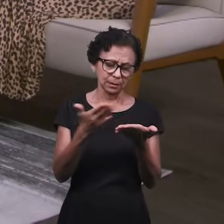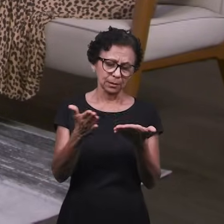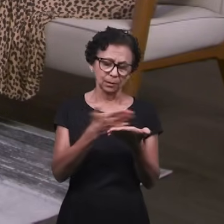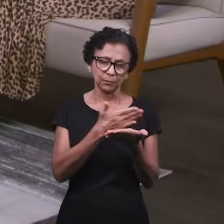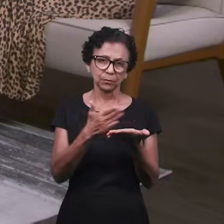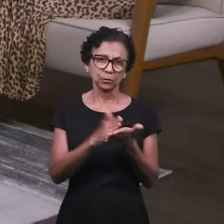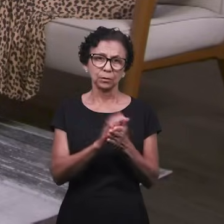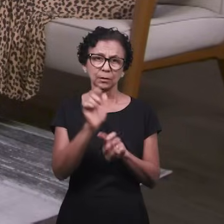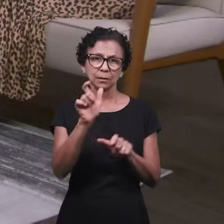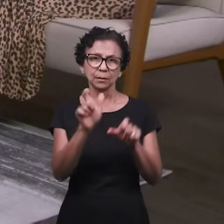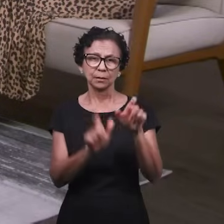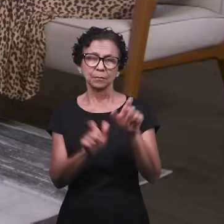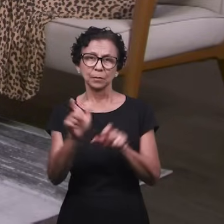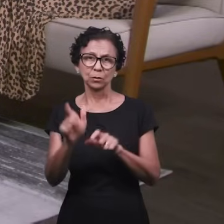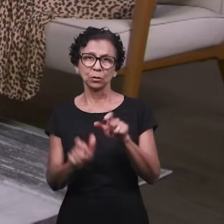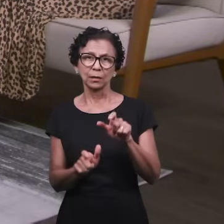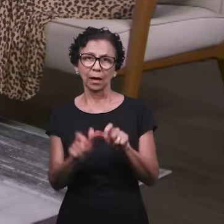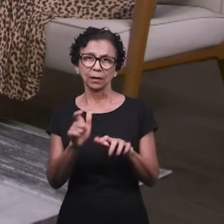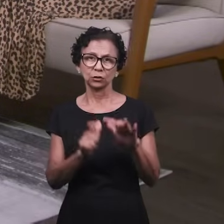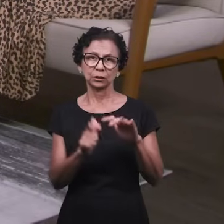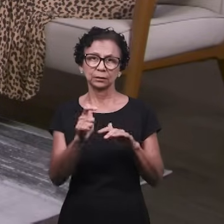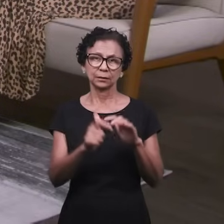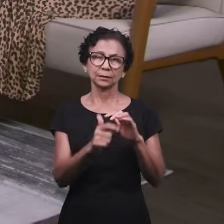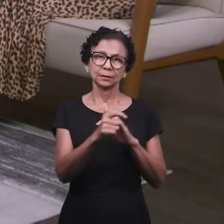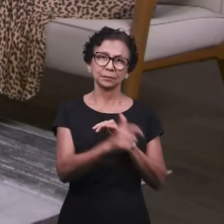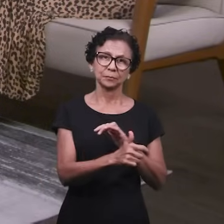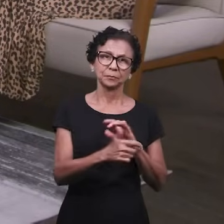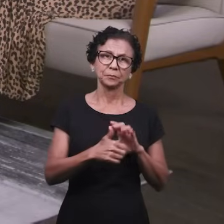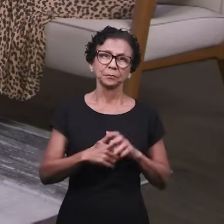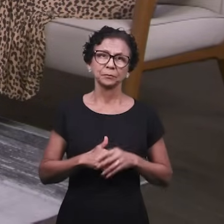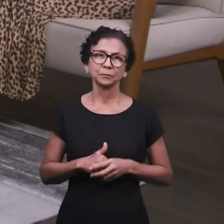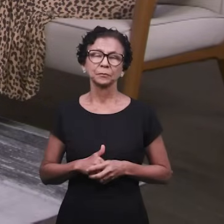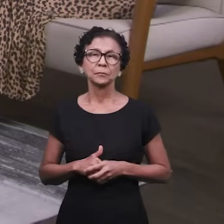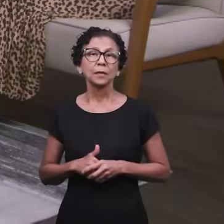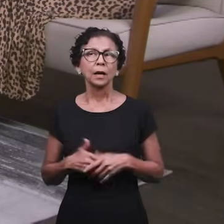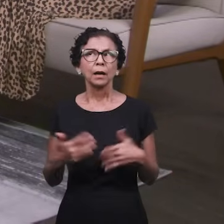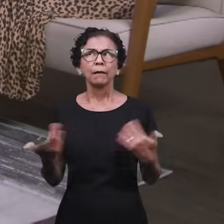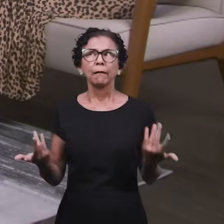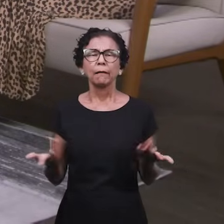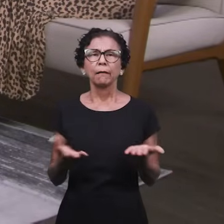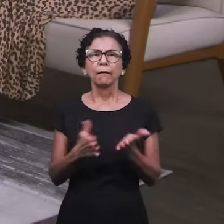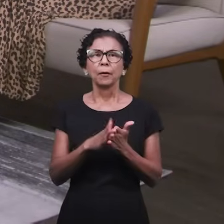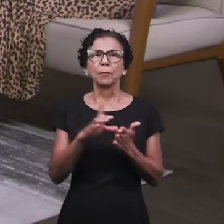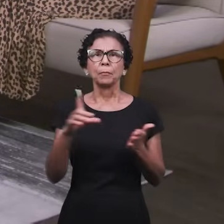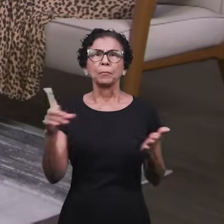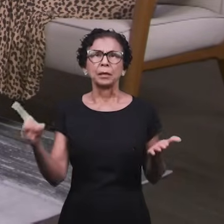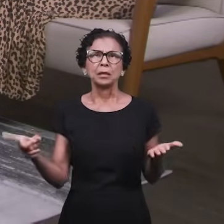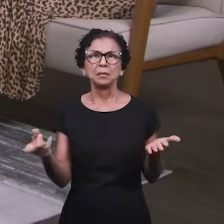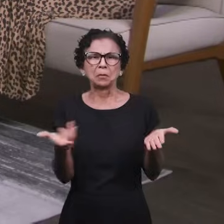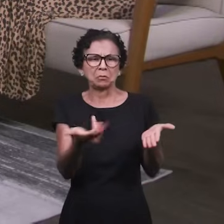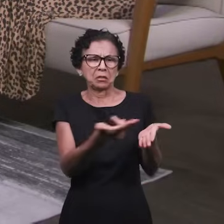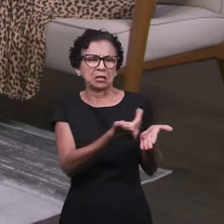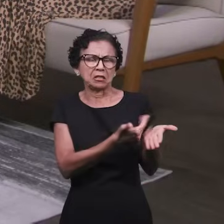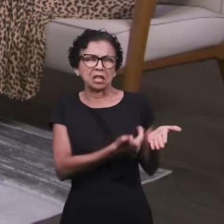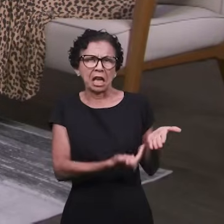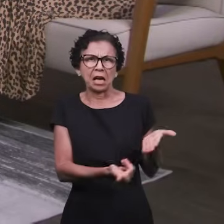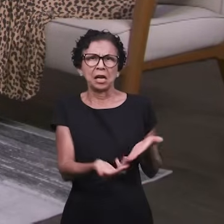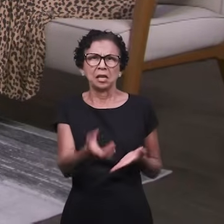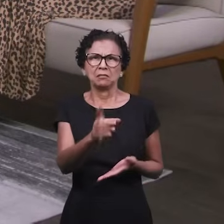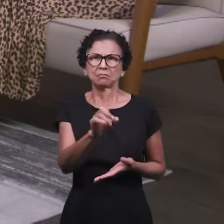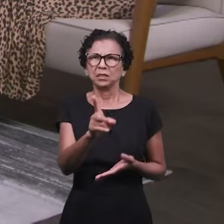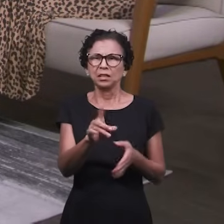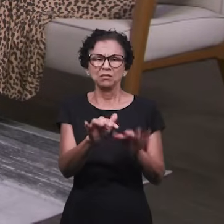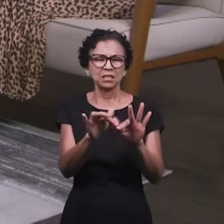os personagens que ela mais gosta. E nós nem estamos falando daquela Bíblia cheia de desenho, né?